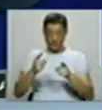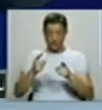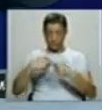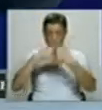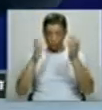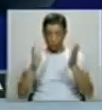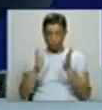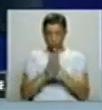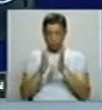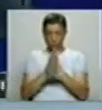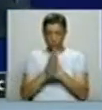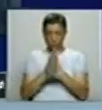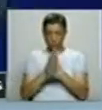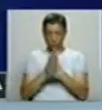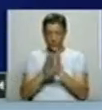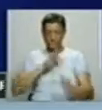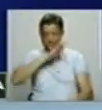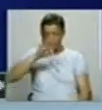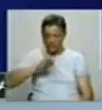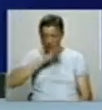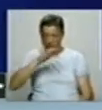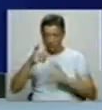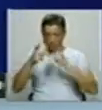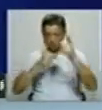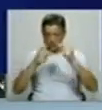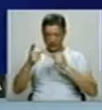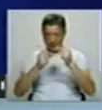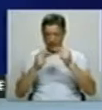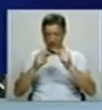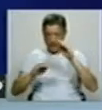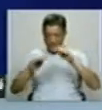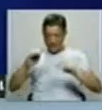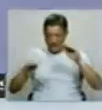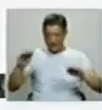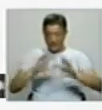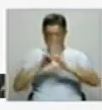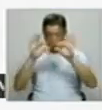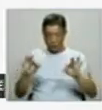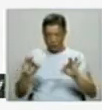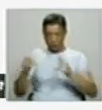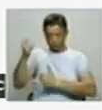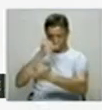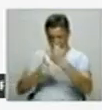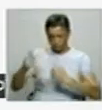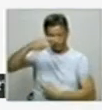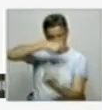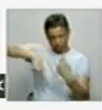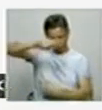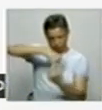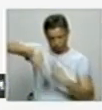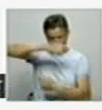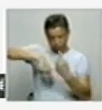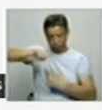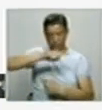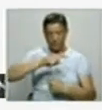todo um conjunto destas cordas de estrelas, com mais ou menos a mesma idade, e que giram então à volta da Via Láctea. Outro